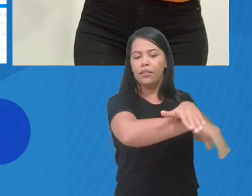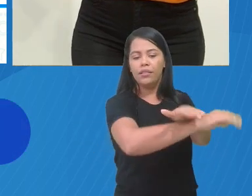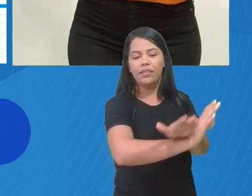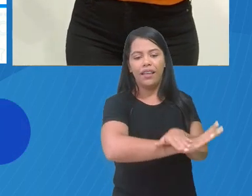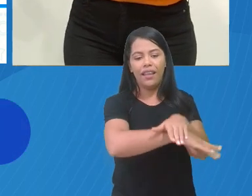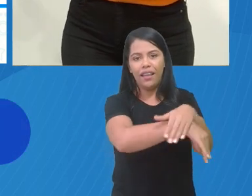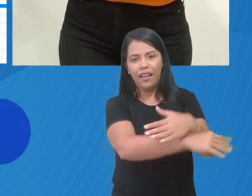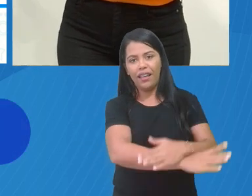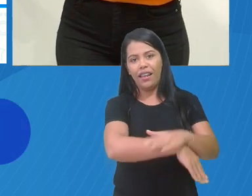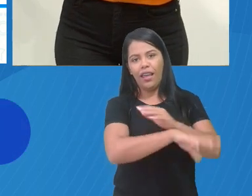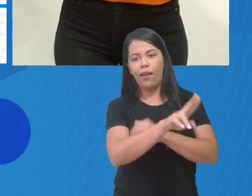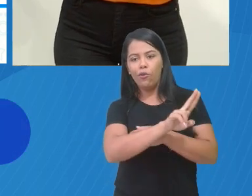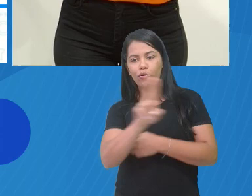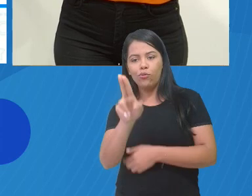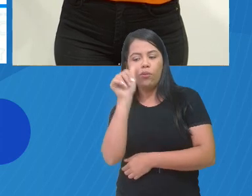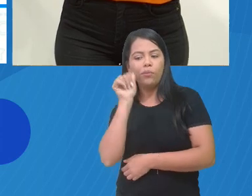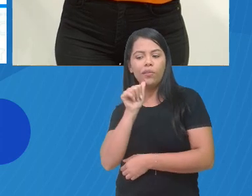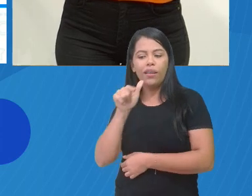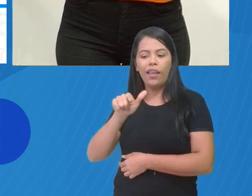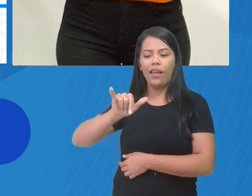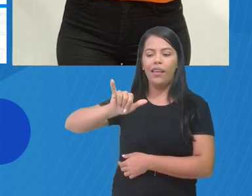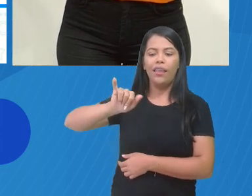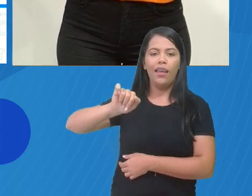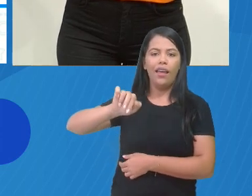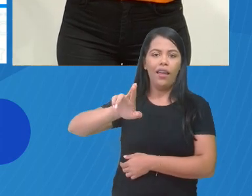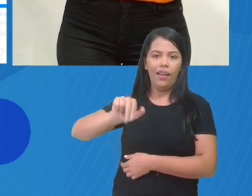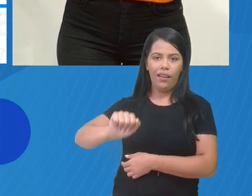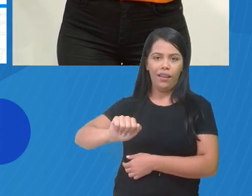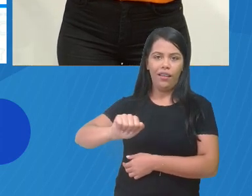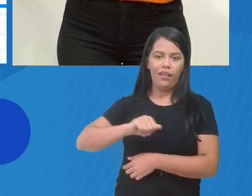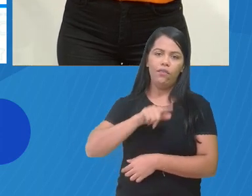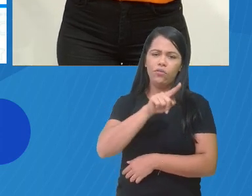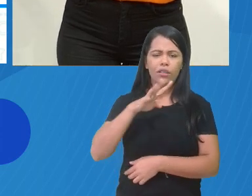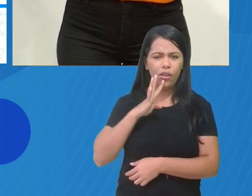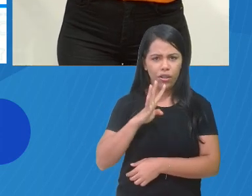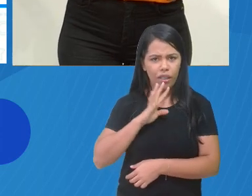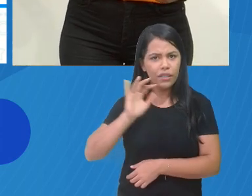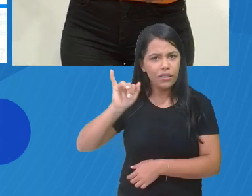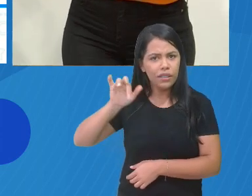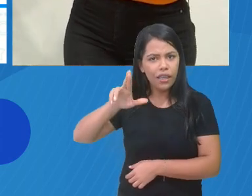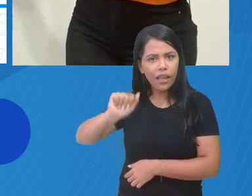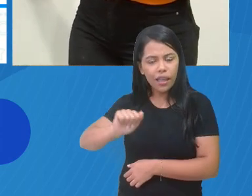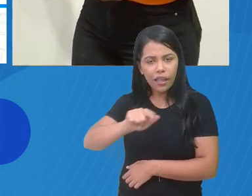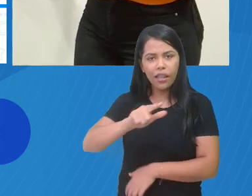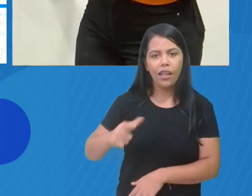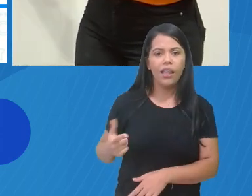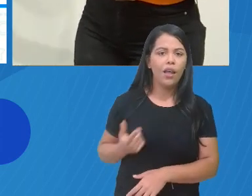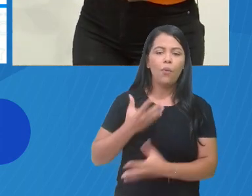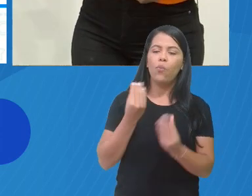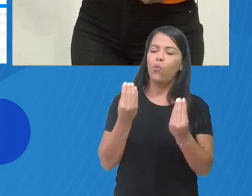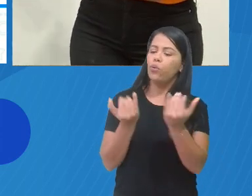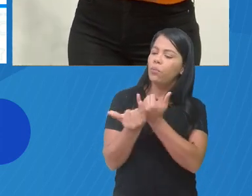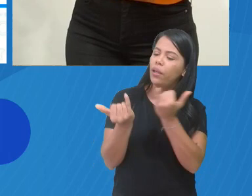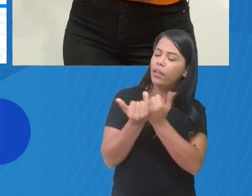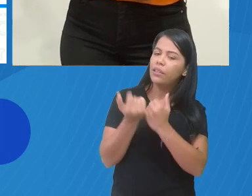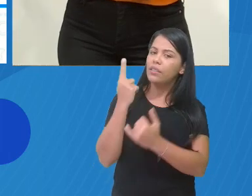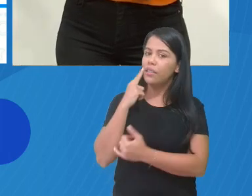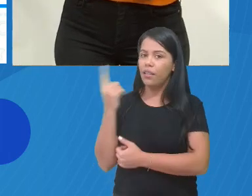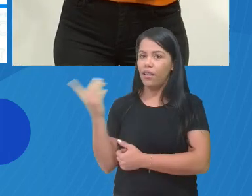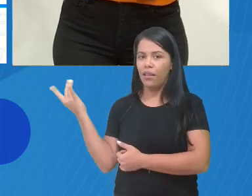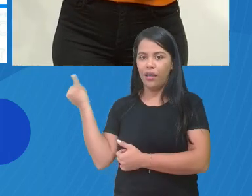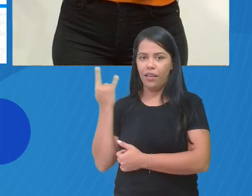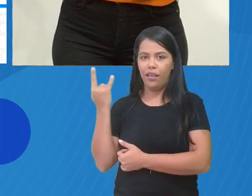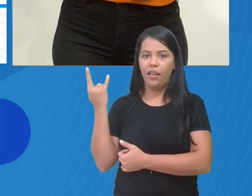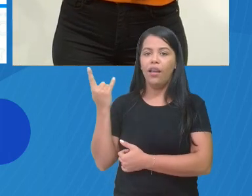por Iara, não é verdade? Você conhece a história da Iara? É parecida com a história também da